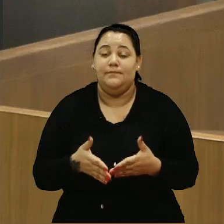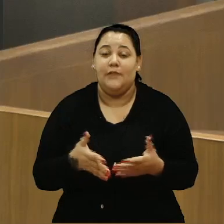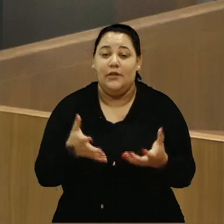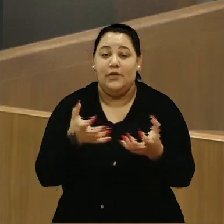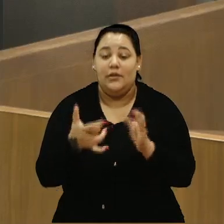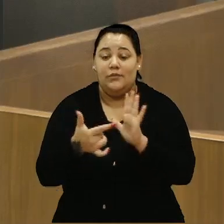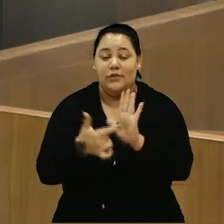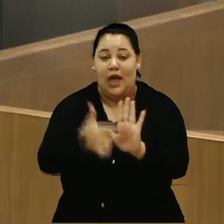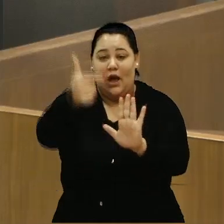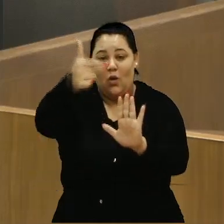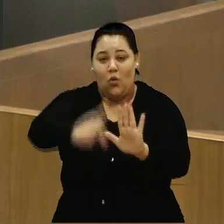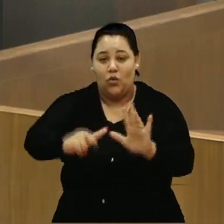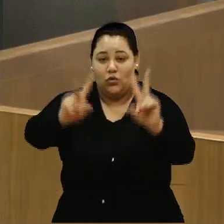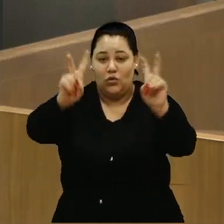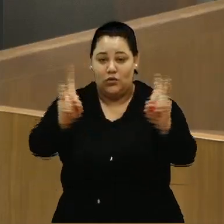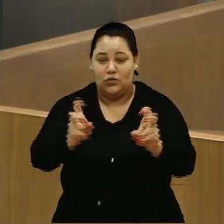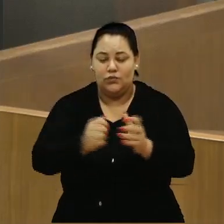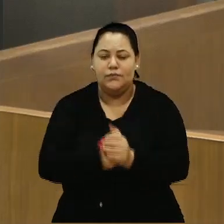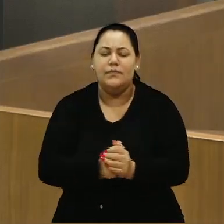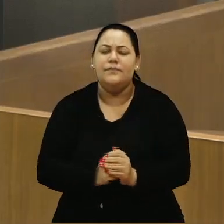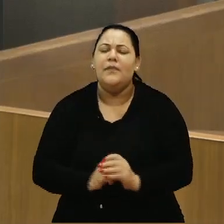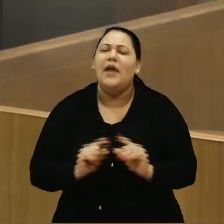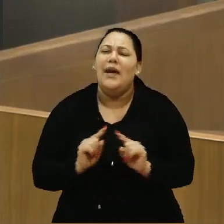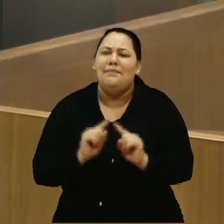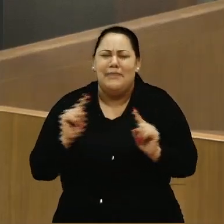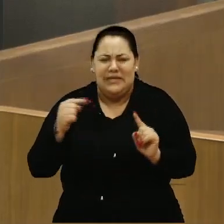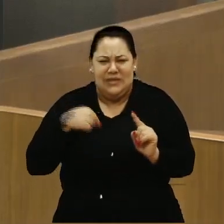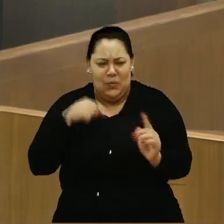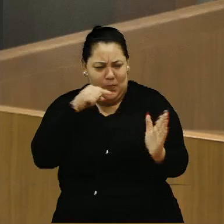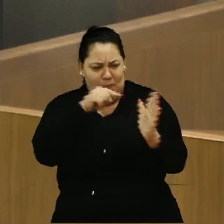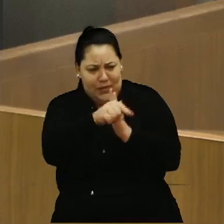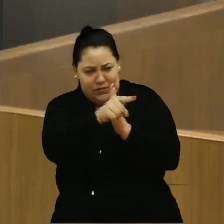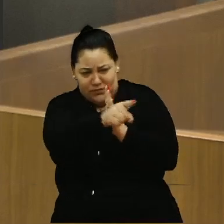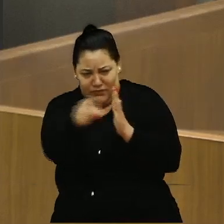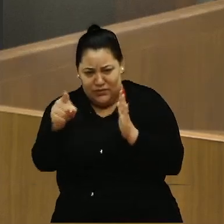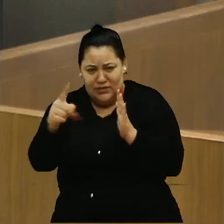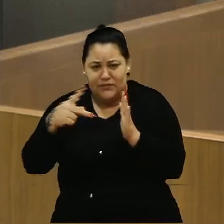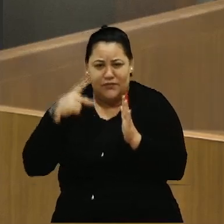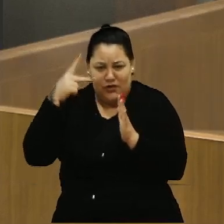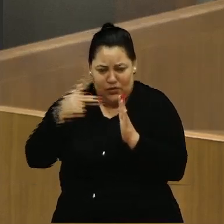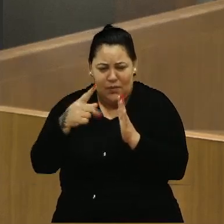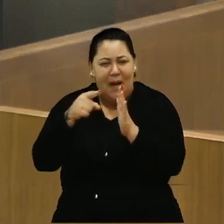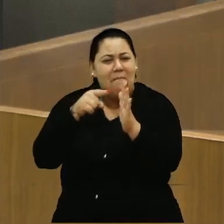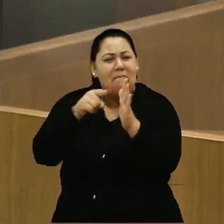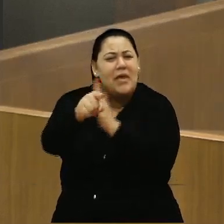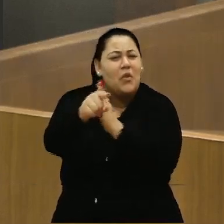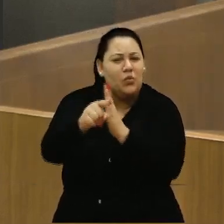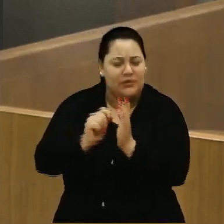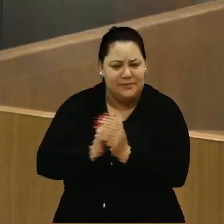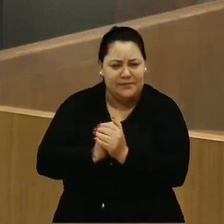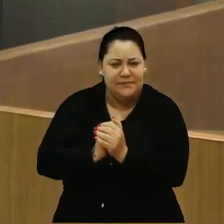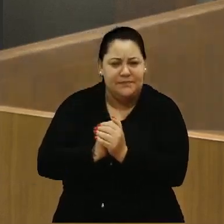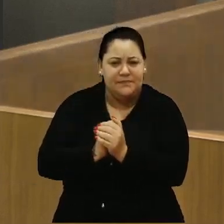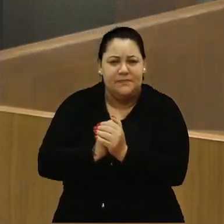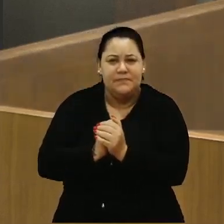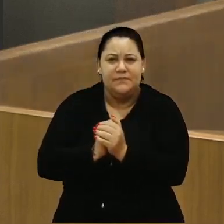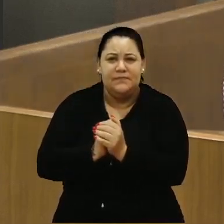tema. Mas eu pergunto aos vereadores, uma pergunta.